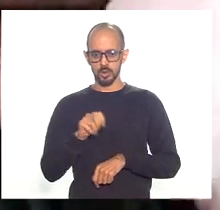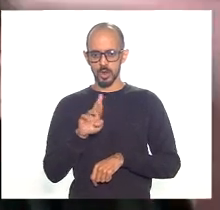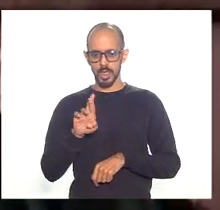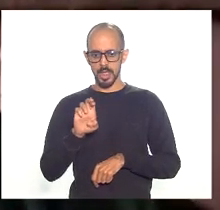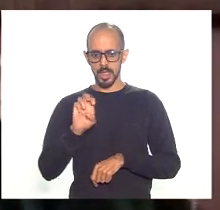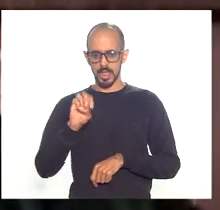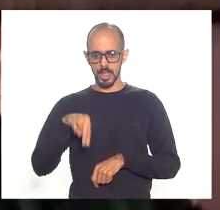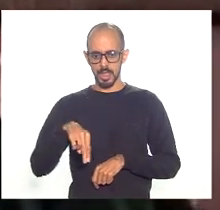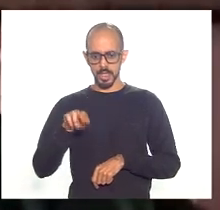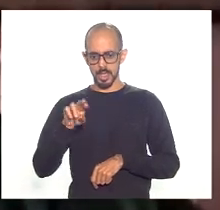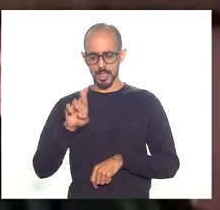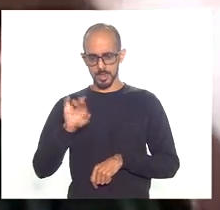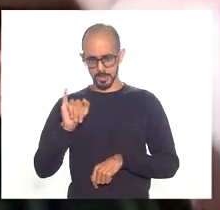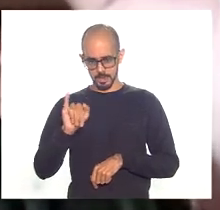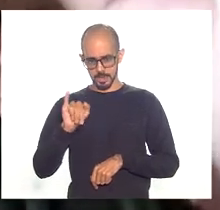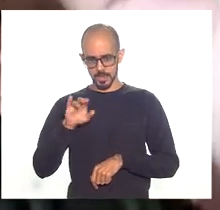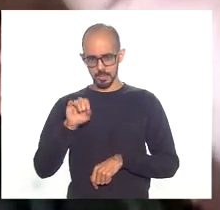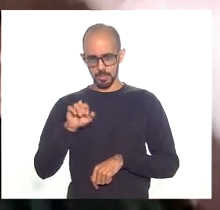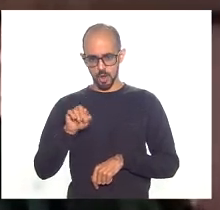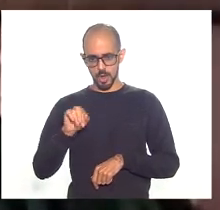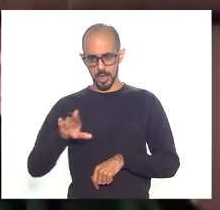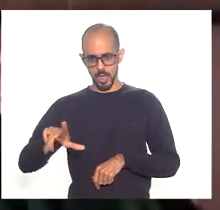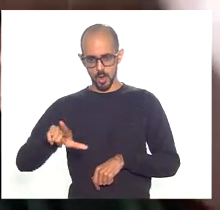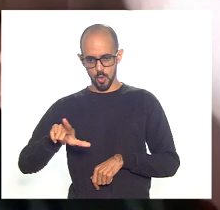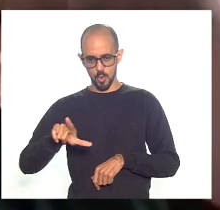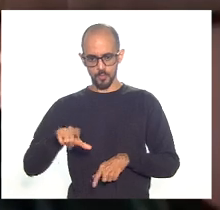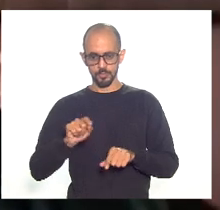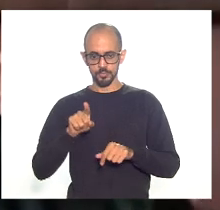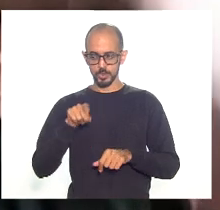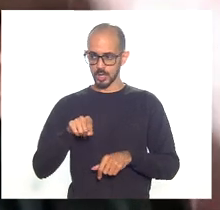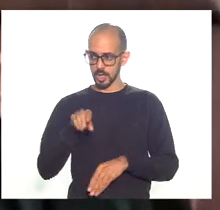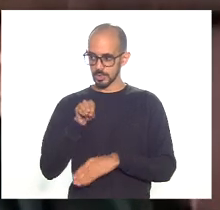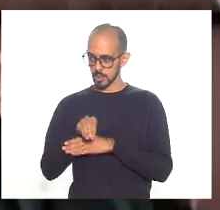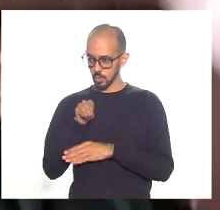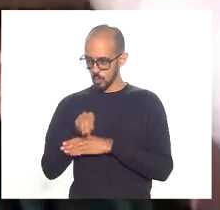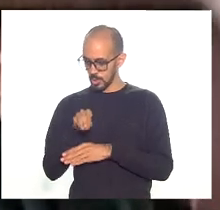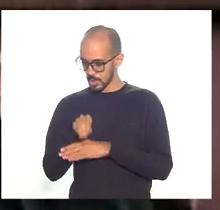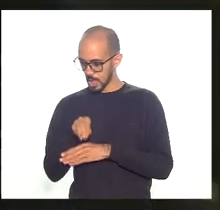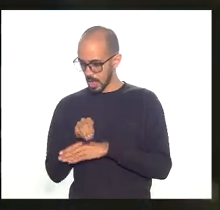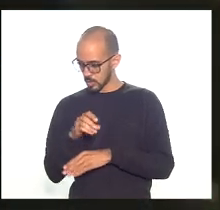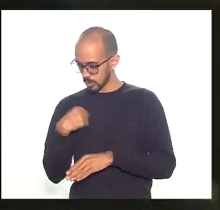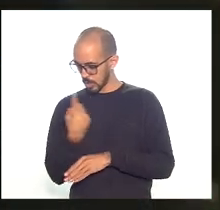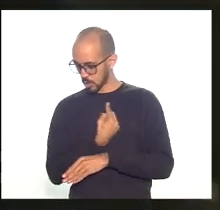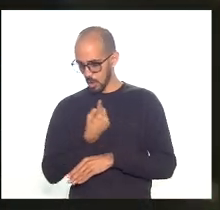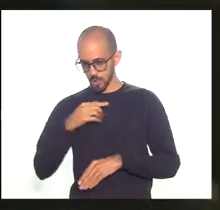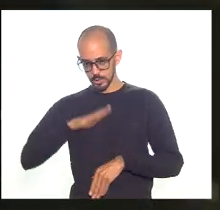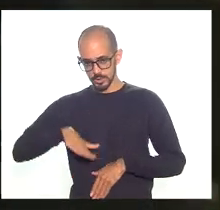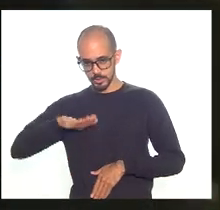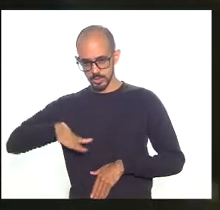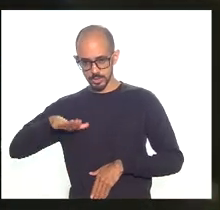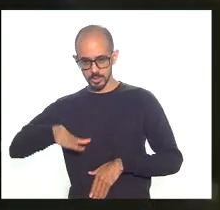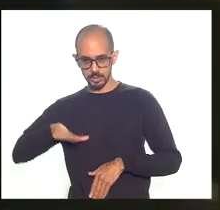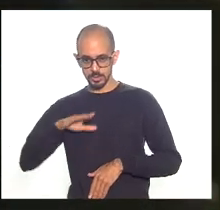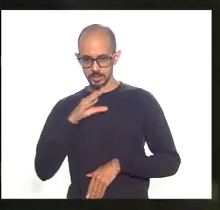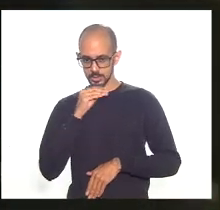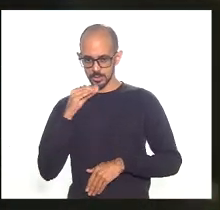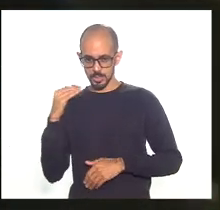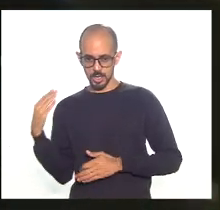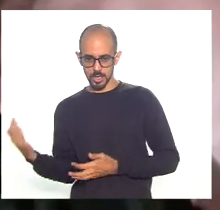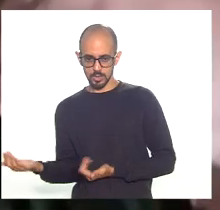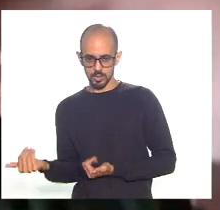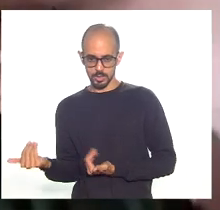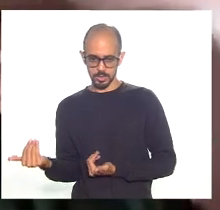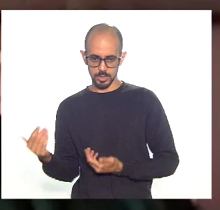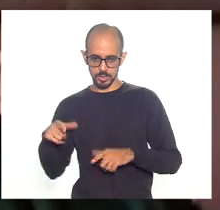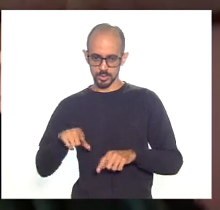uma lente ampliada na questão do cuidado da nossa infância e da nossa adolescência. A gente